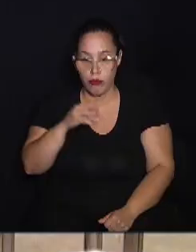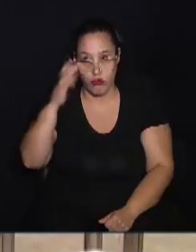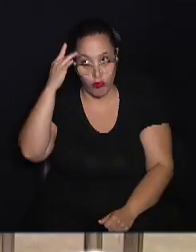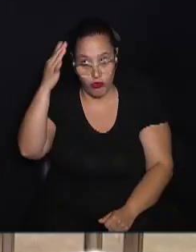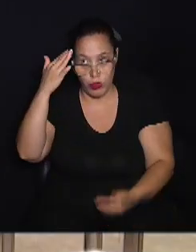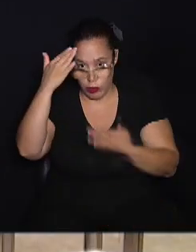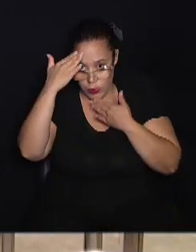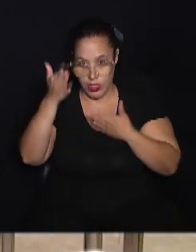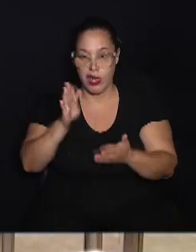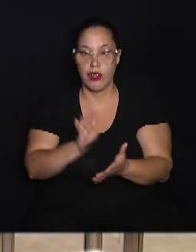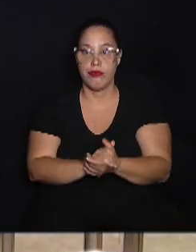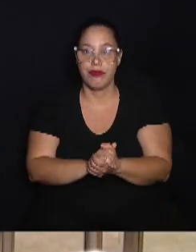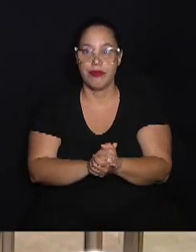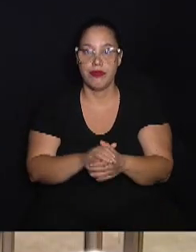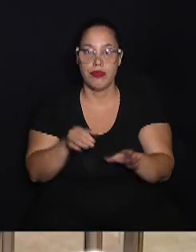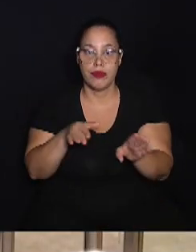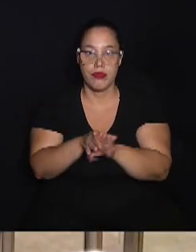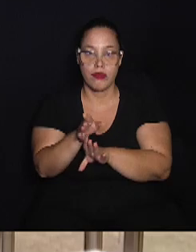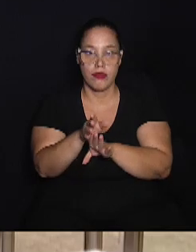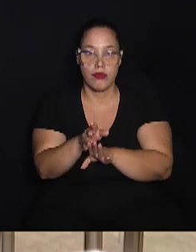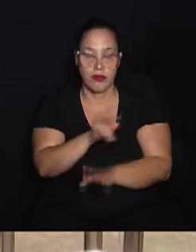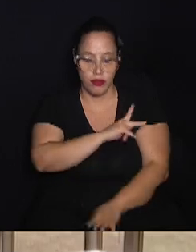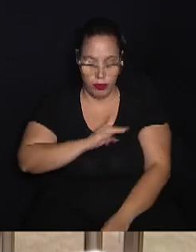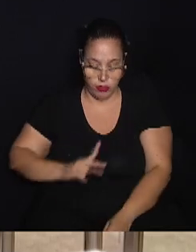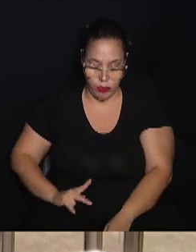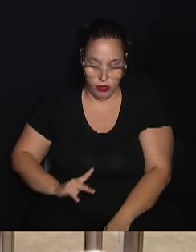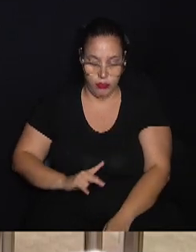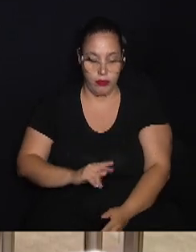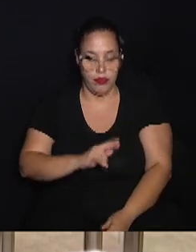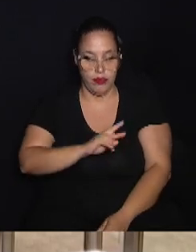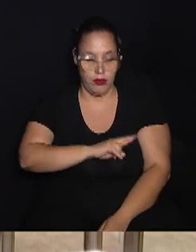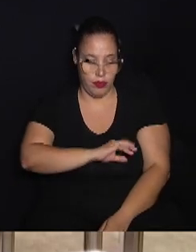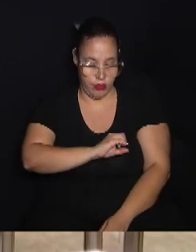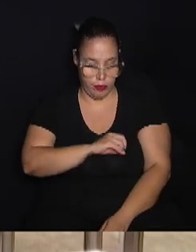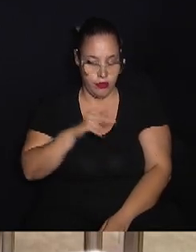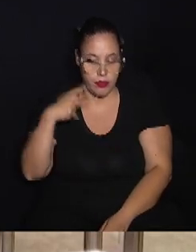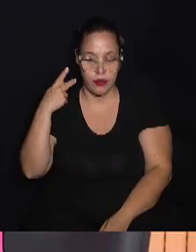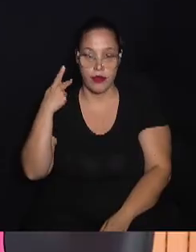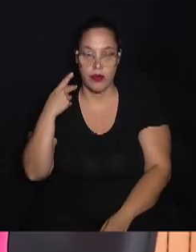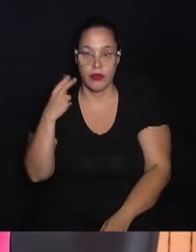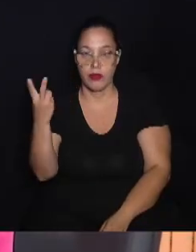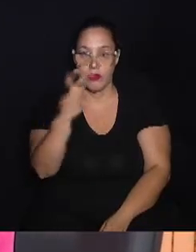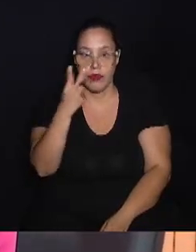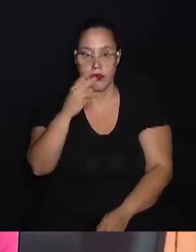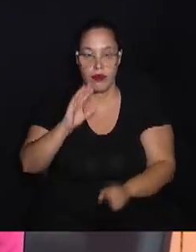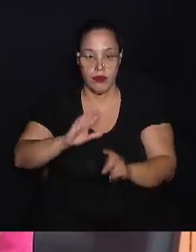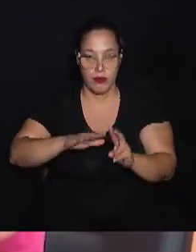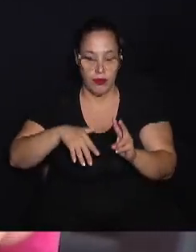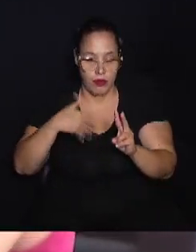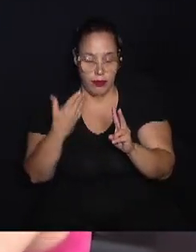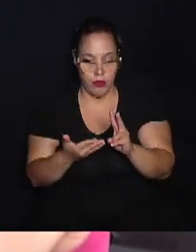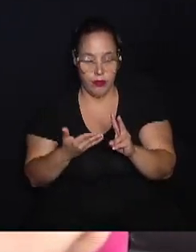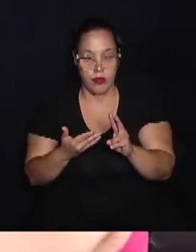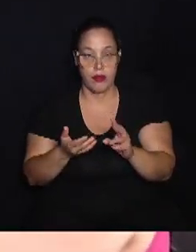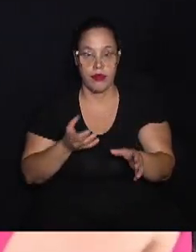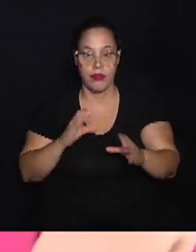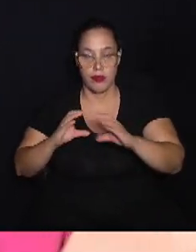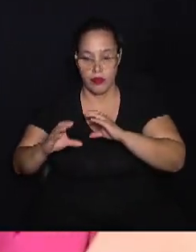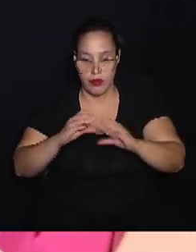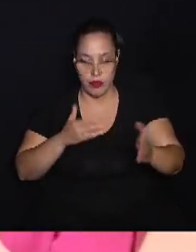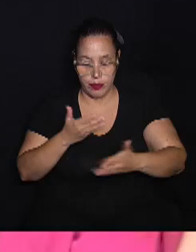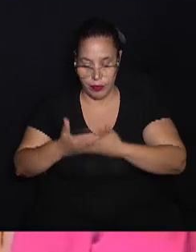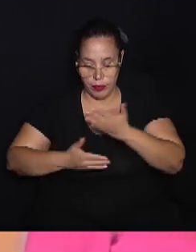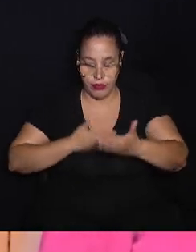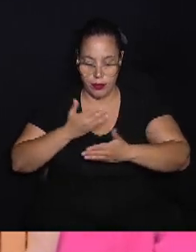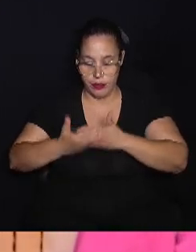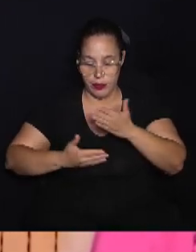Obrigado por indicação do presidente do Legislativo luí rocini a segunda homenageada pela contribuição na educação